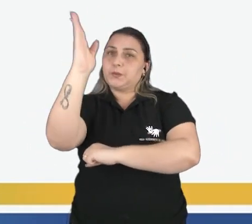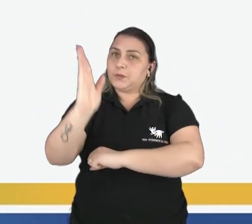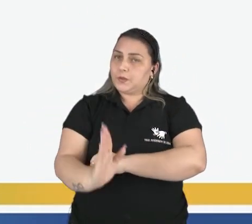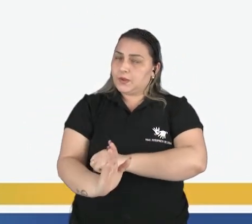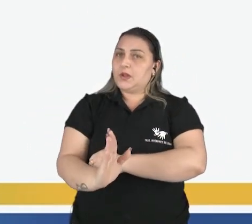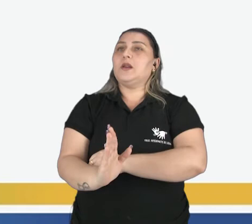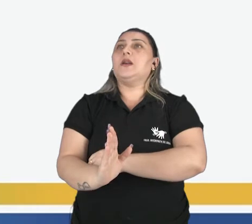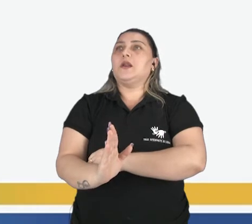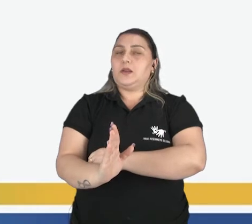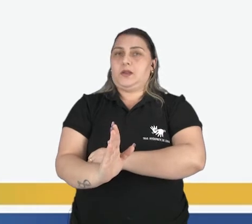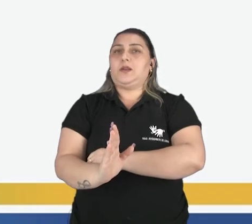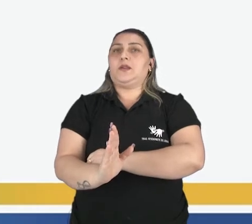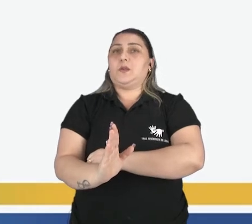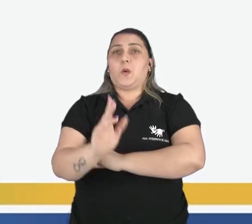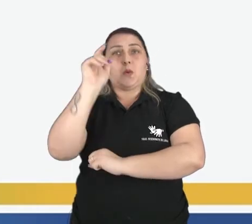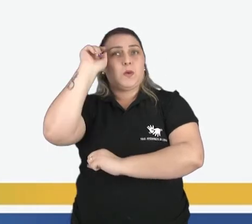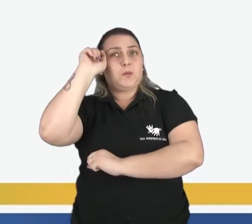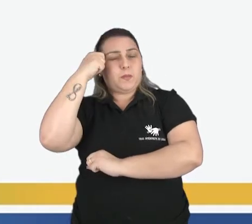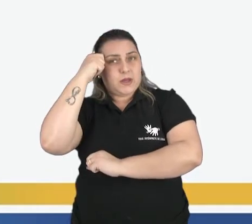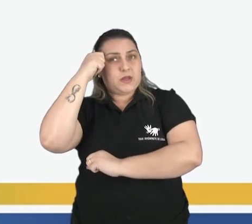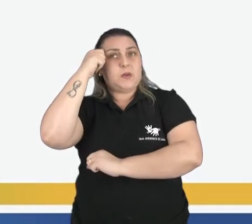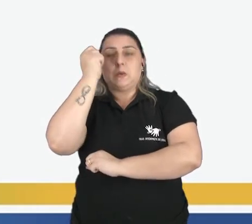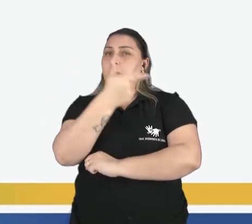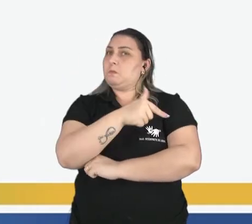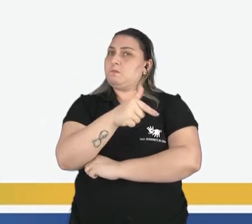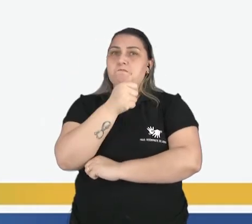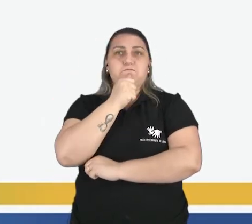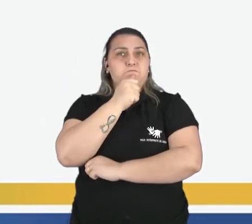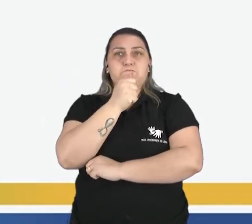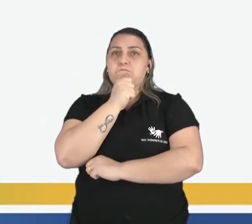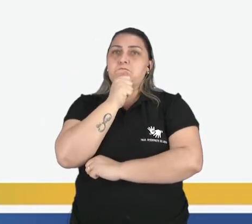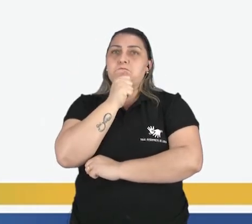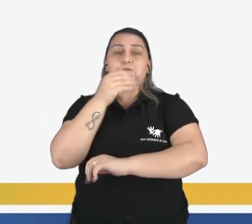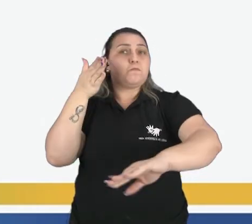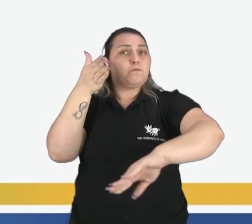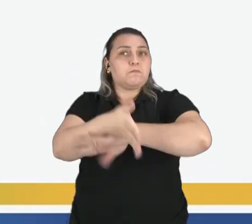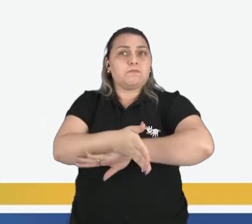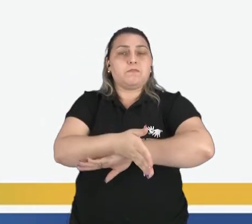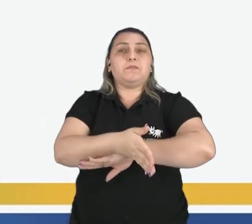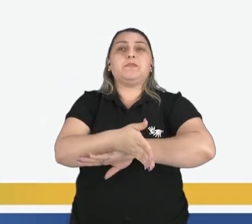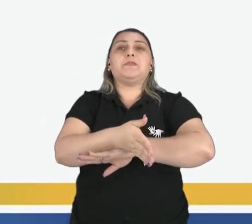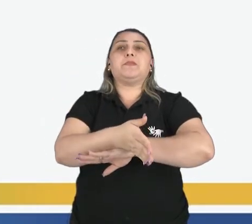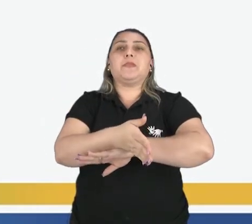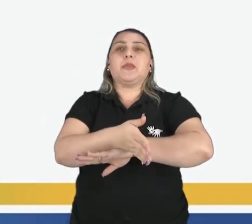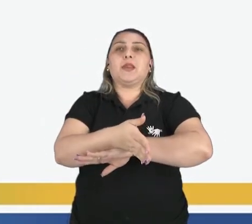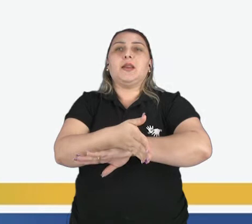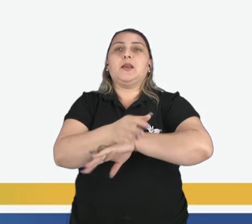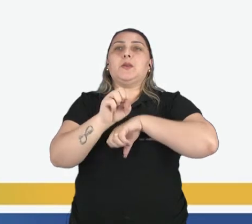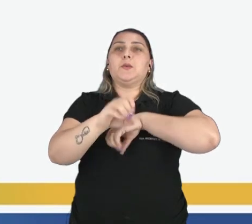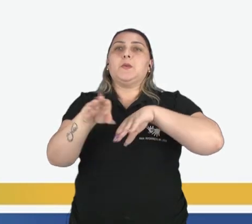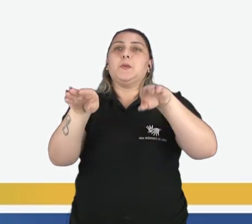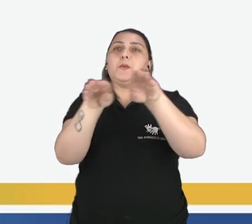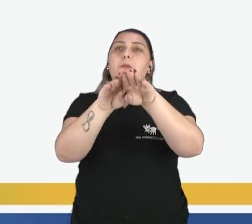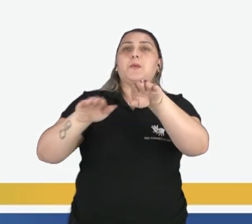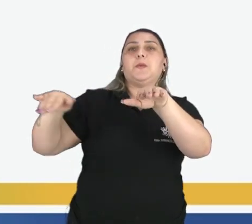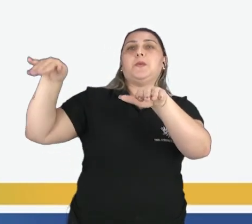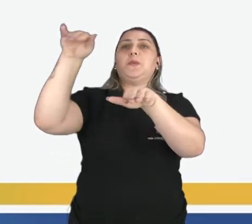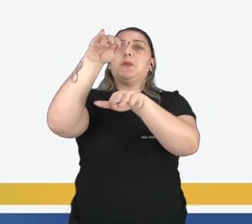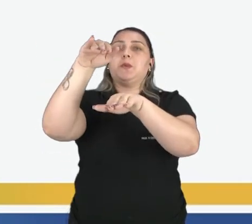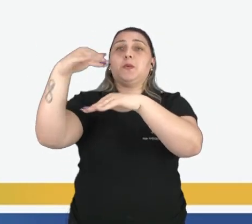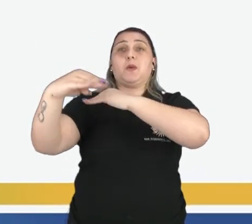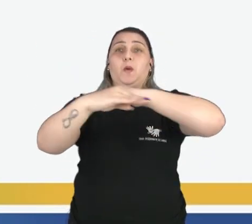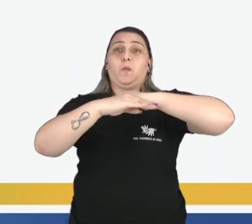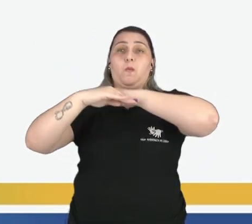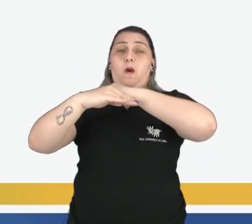que até então os pretos e negros não tinham acesso ao ensino superior de maneira igualitária, hoje